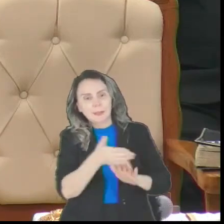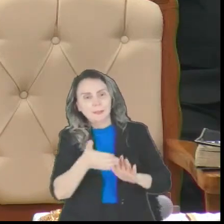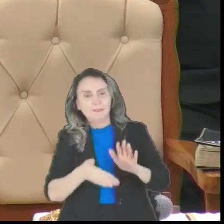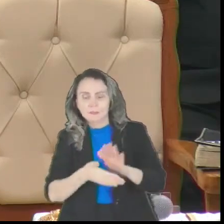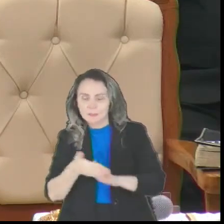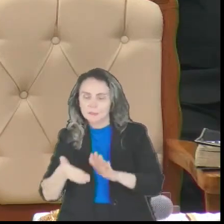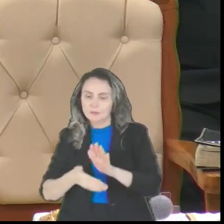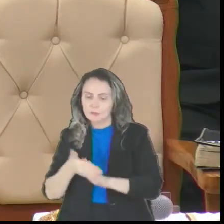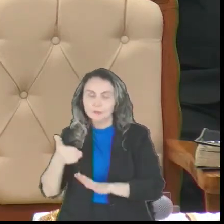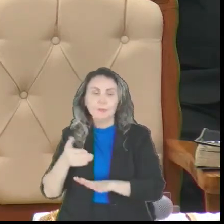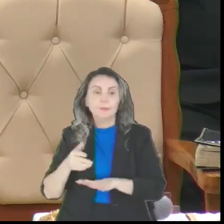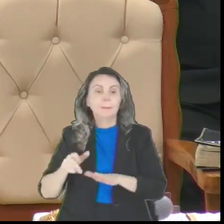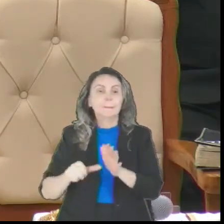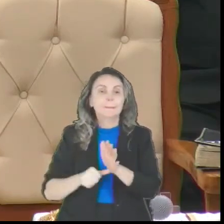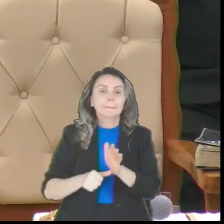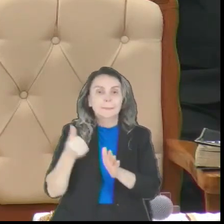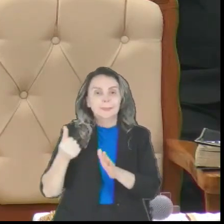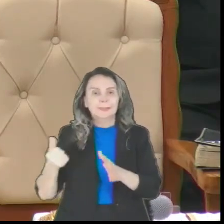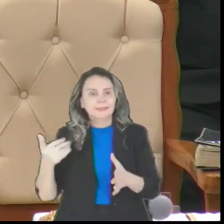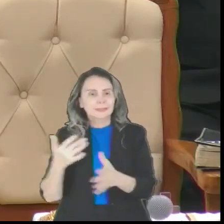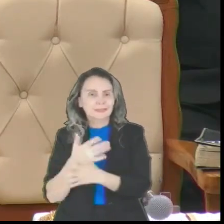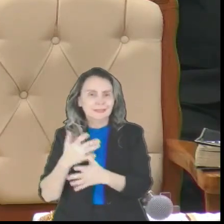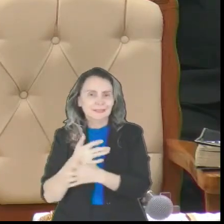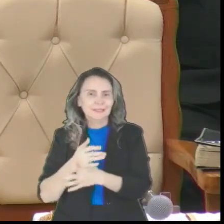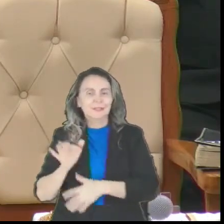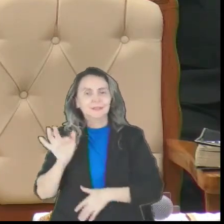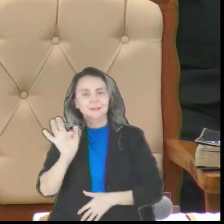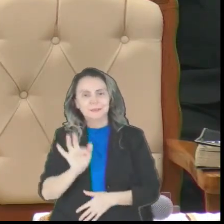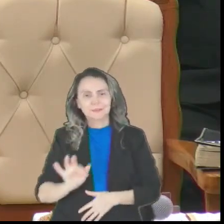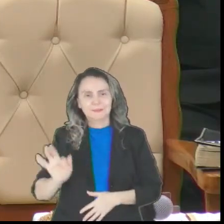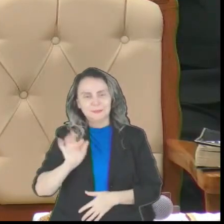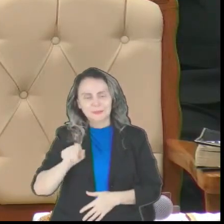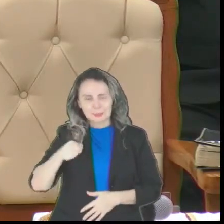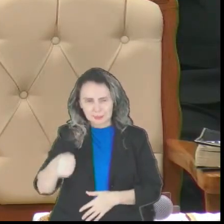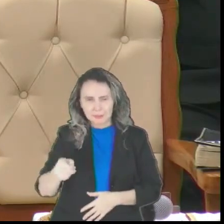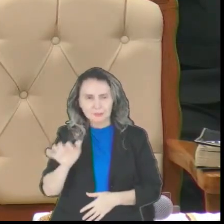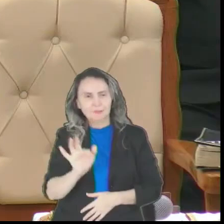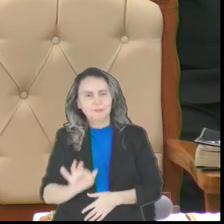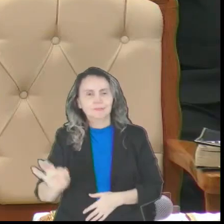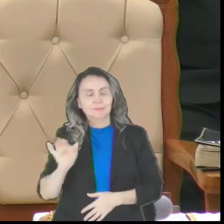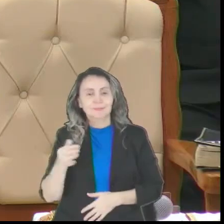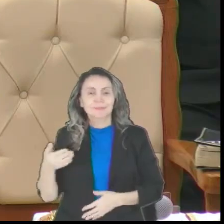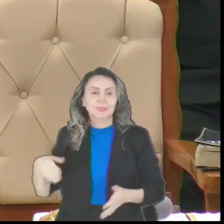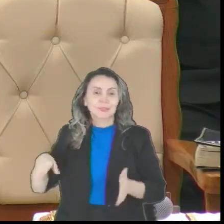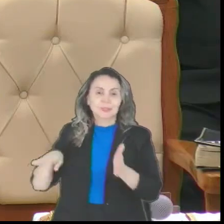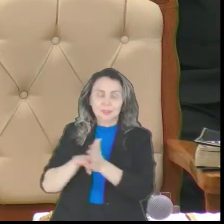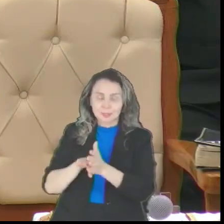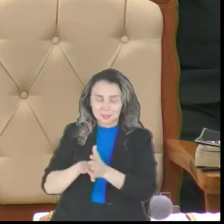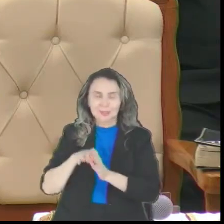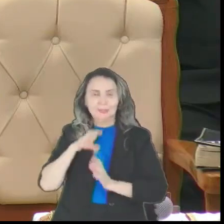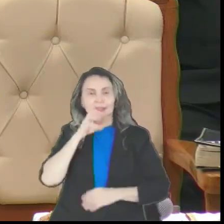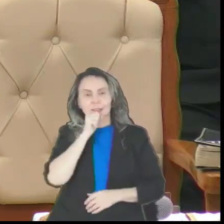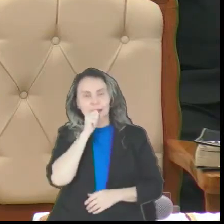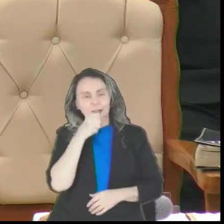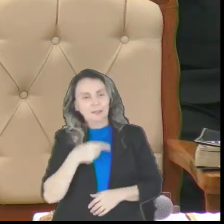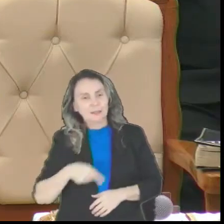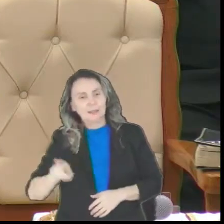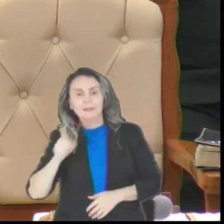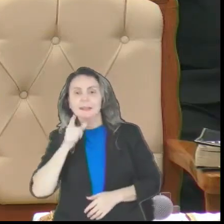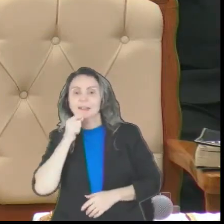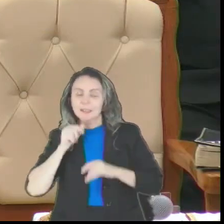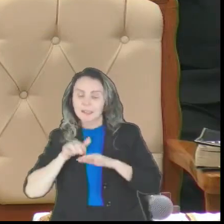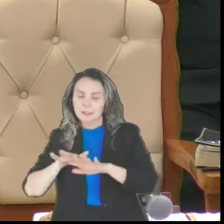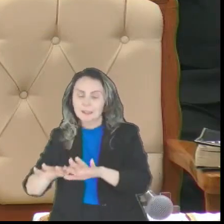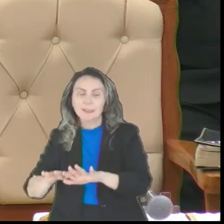a primeira cidade do distrito da Macedônia. Quando chega lá, no sábado seguinte, vão para o rio. Lá está Lídia,